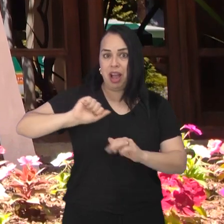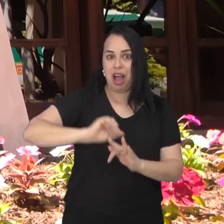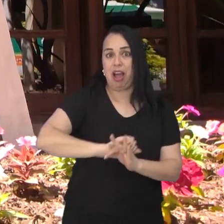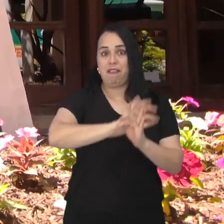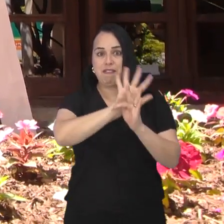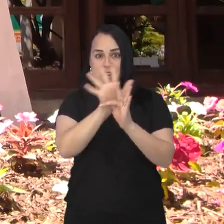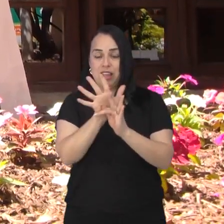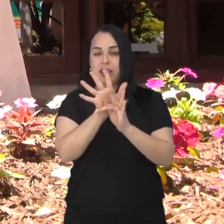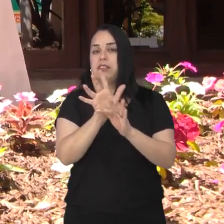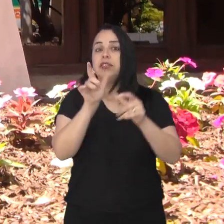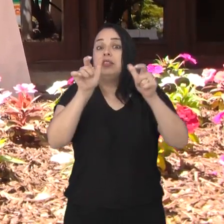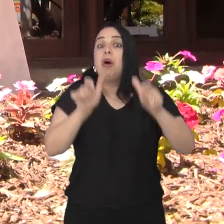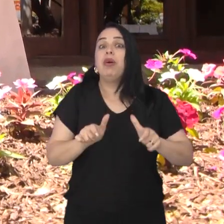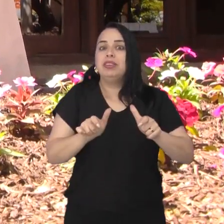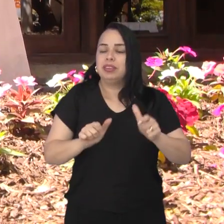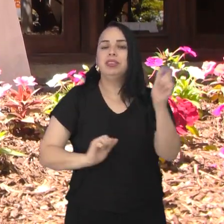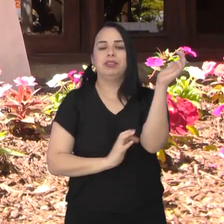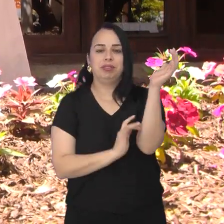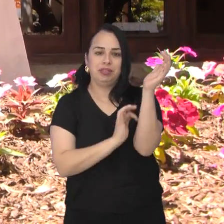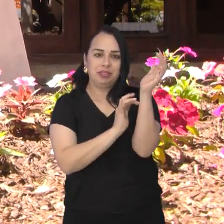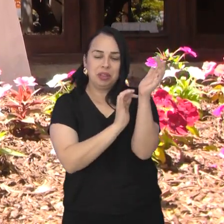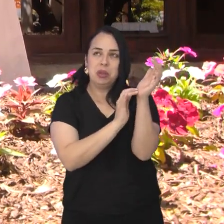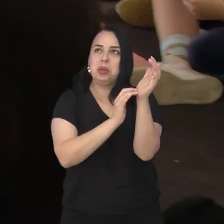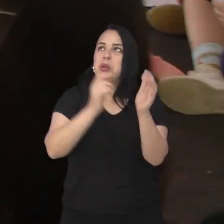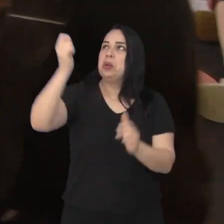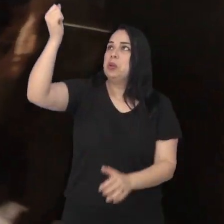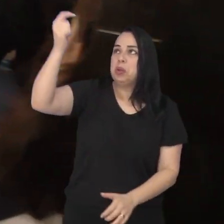da FLIM no Parque Vicentina Aranha. O tempo